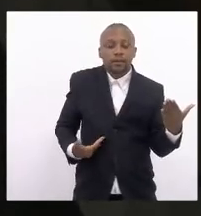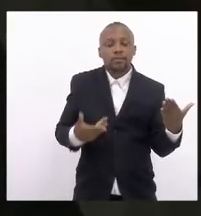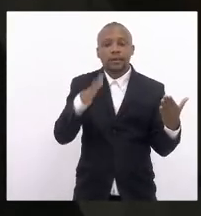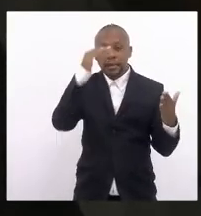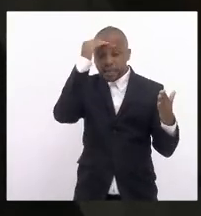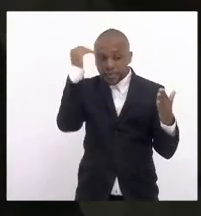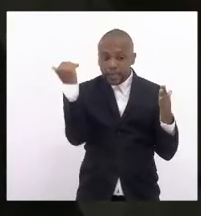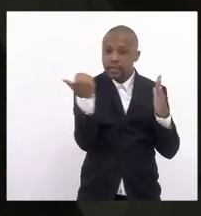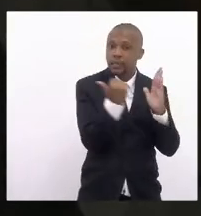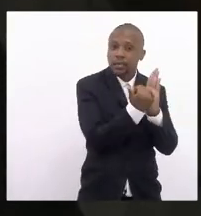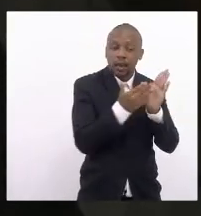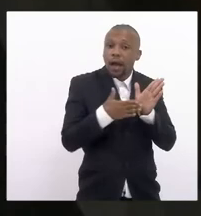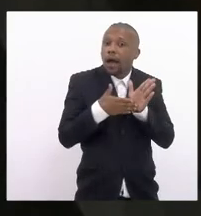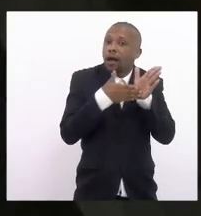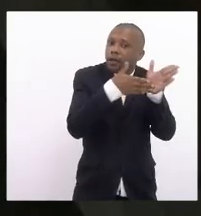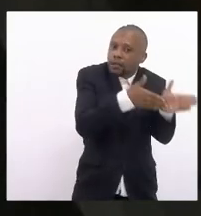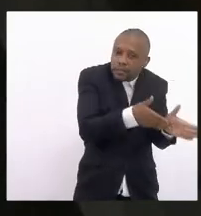seguir